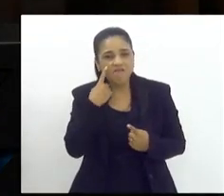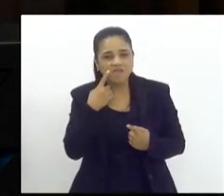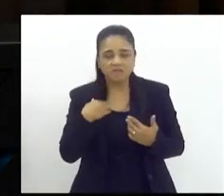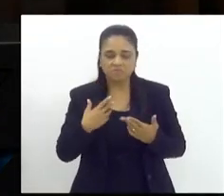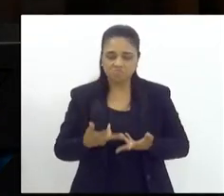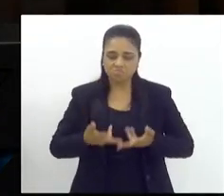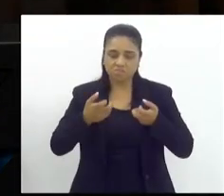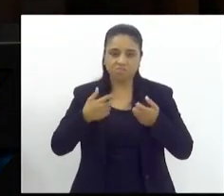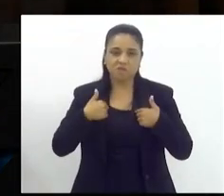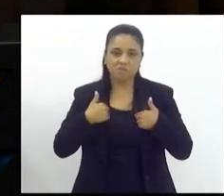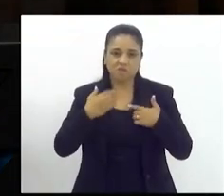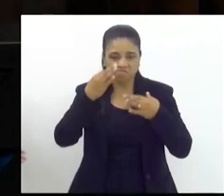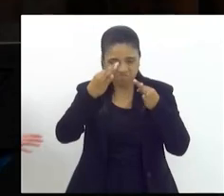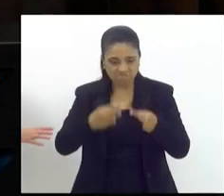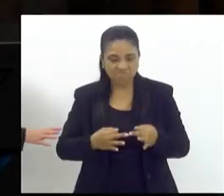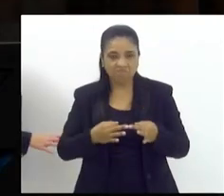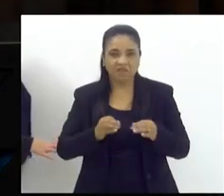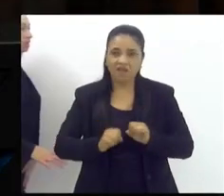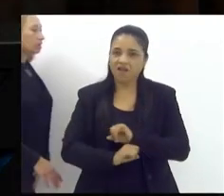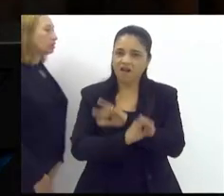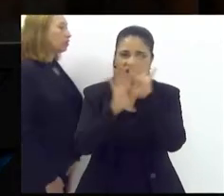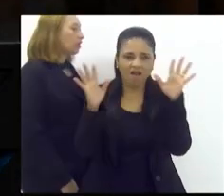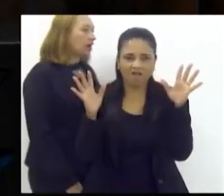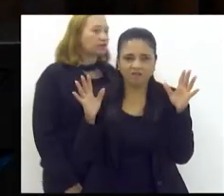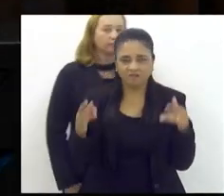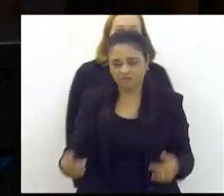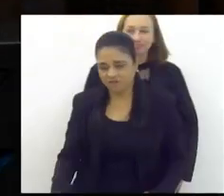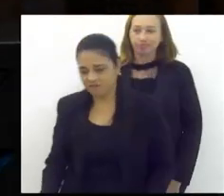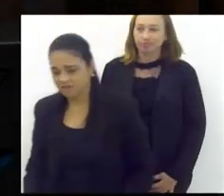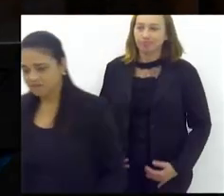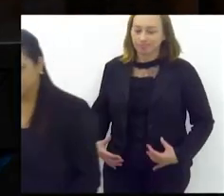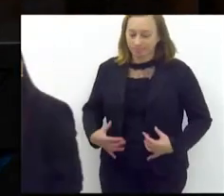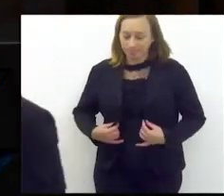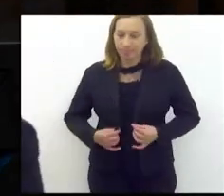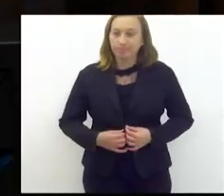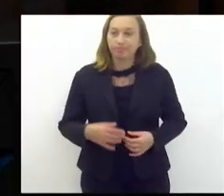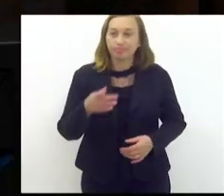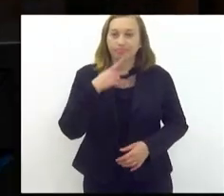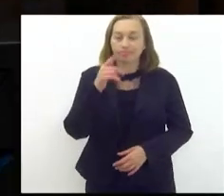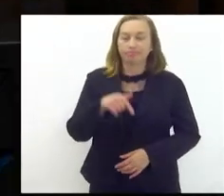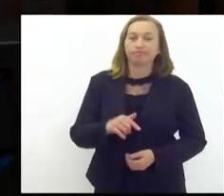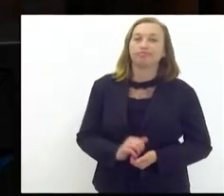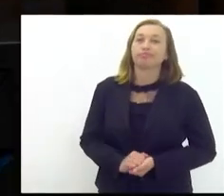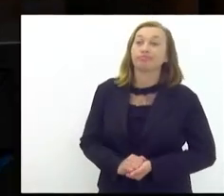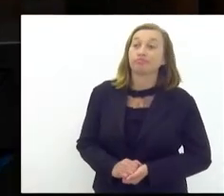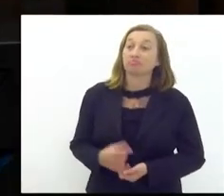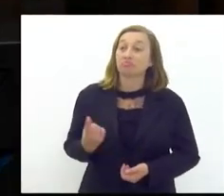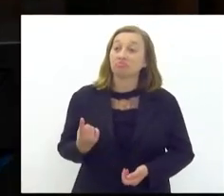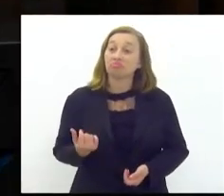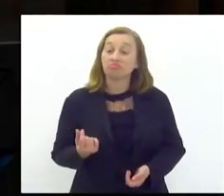que acontece E aí é claro cabe destacar aqui que o valor previsto para